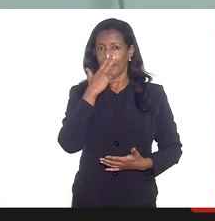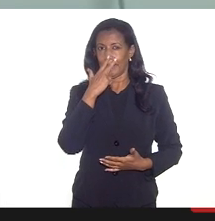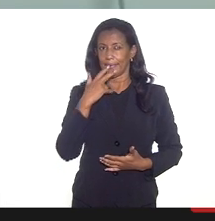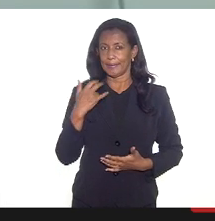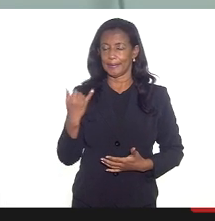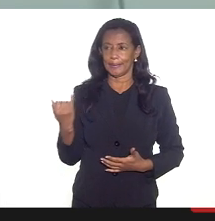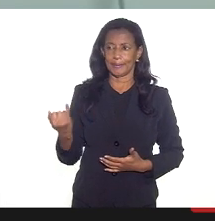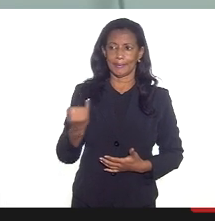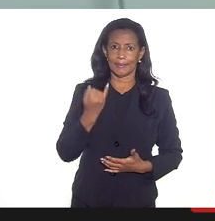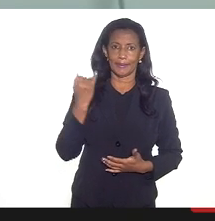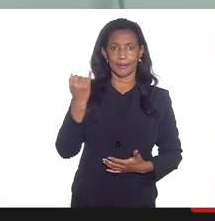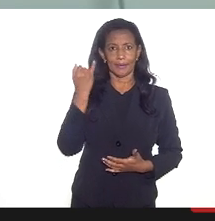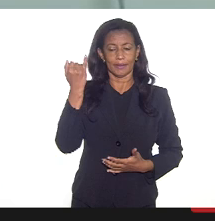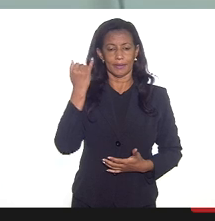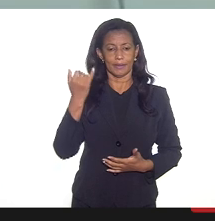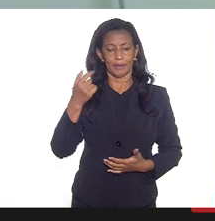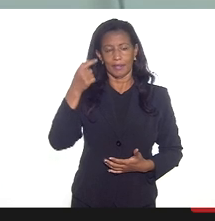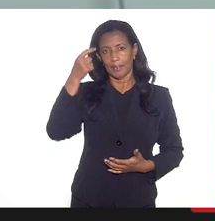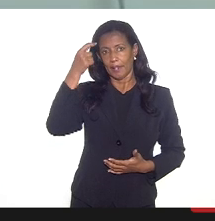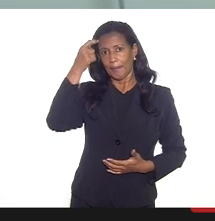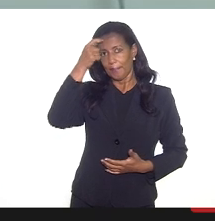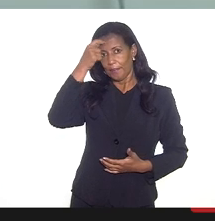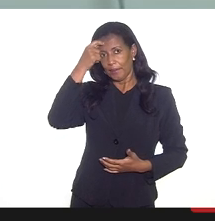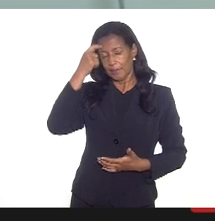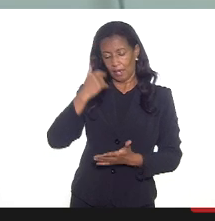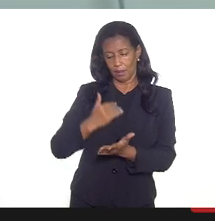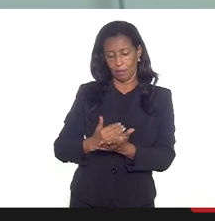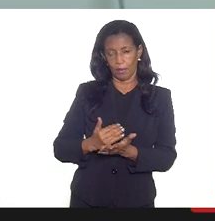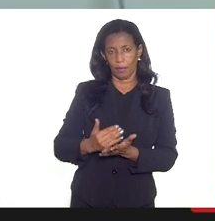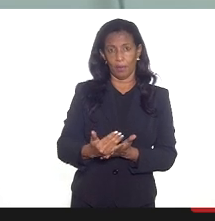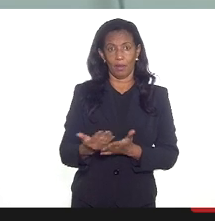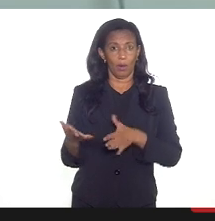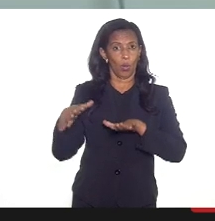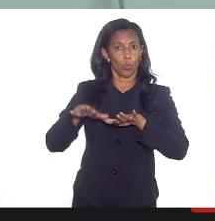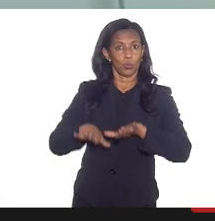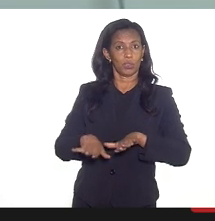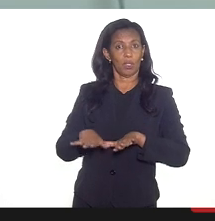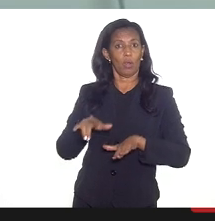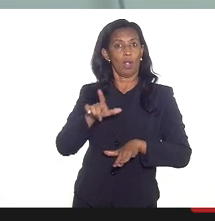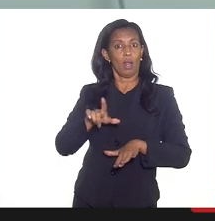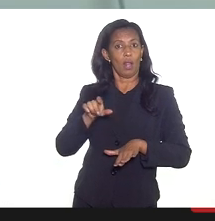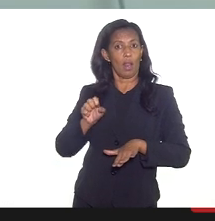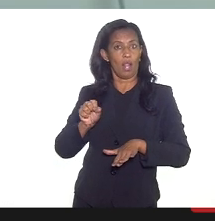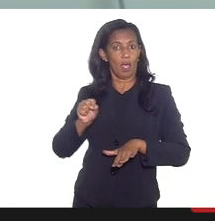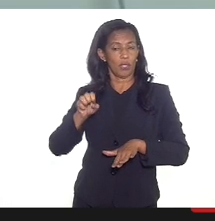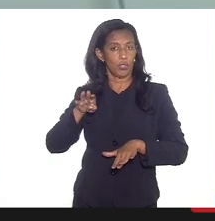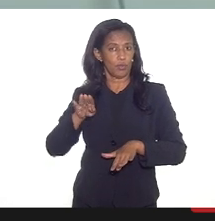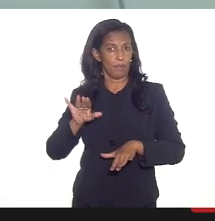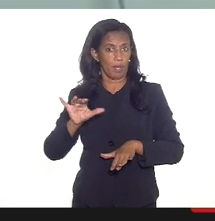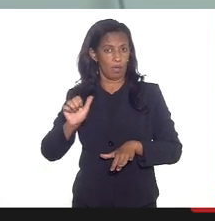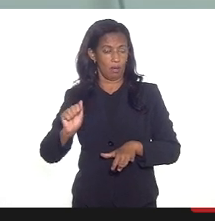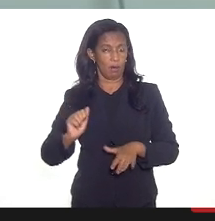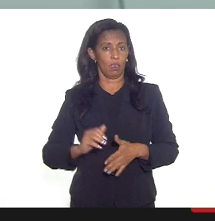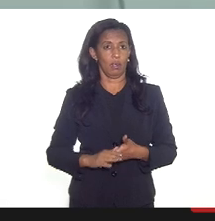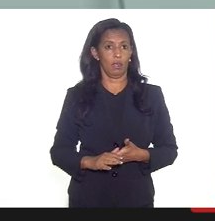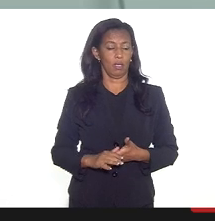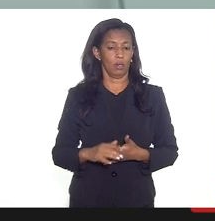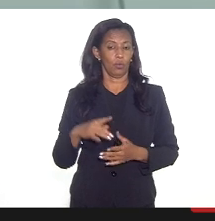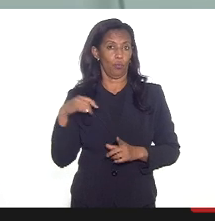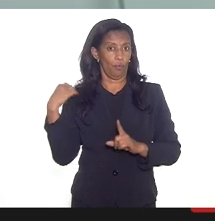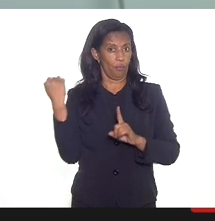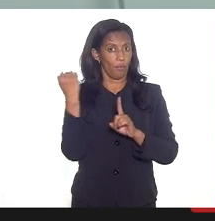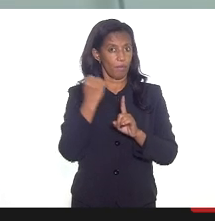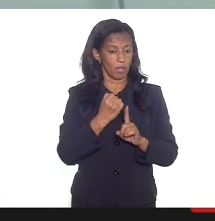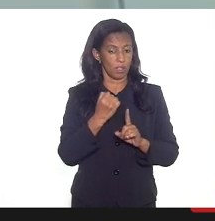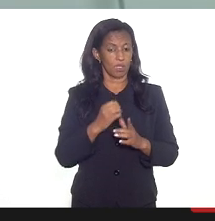para começar a pensar esse debate da inclusão das lésbicas na questão do feminicídio,